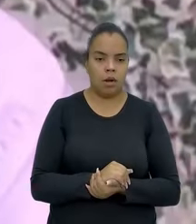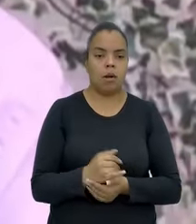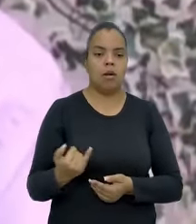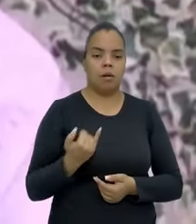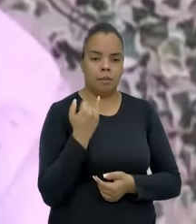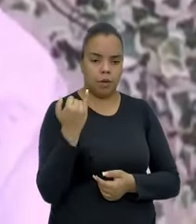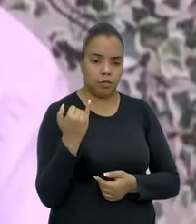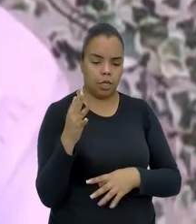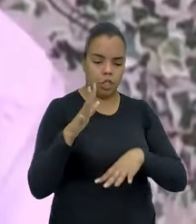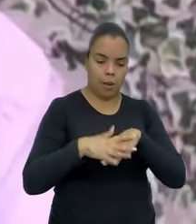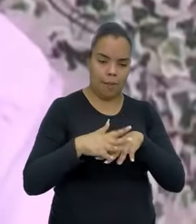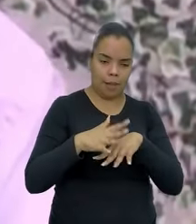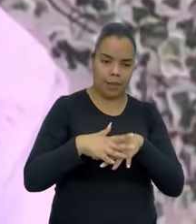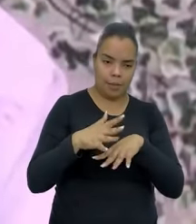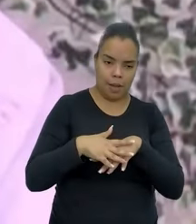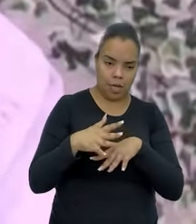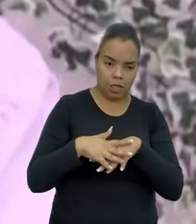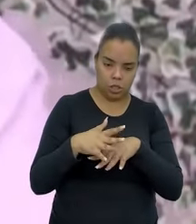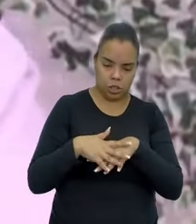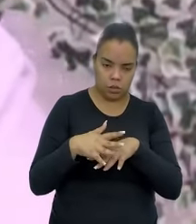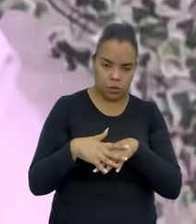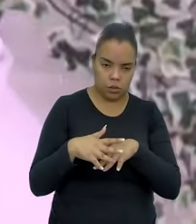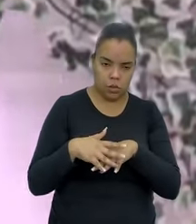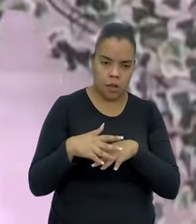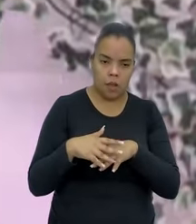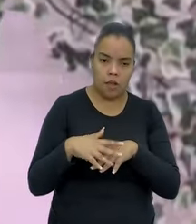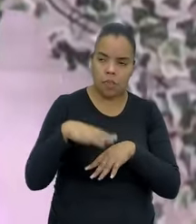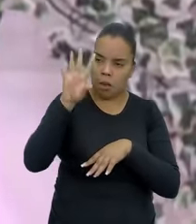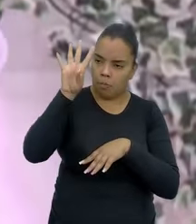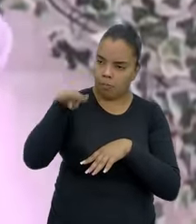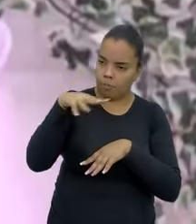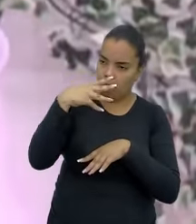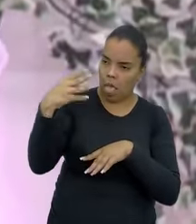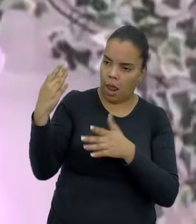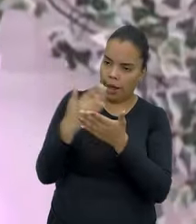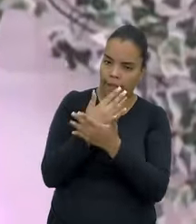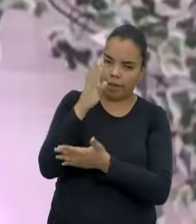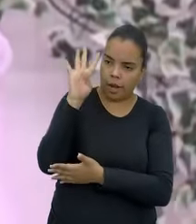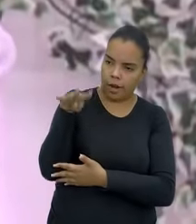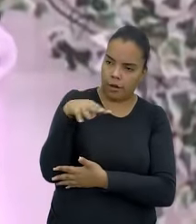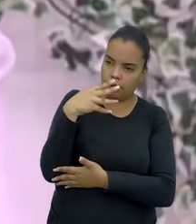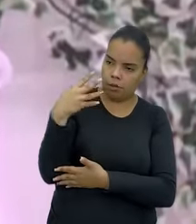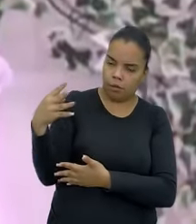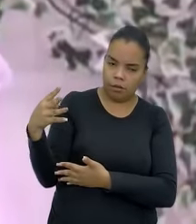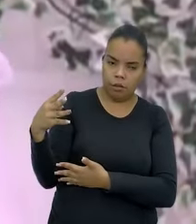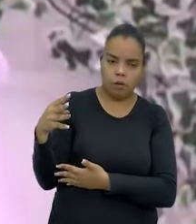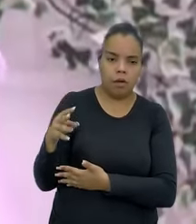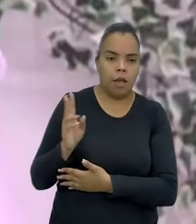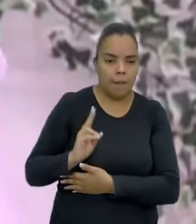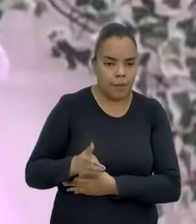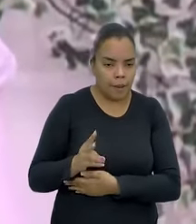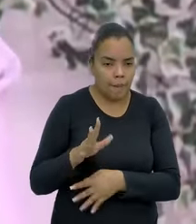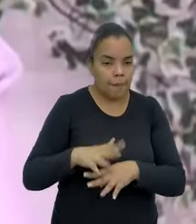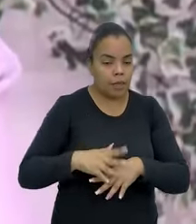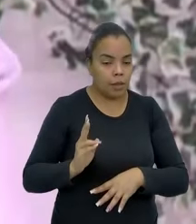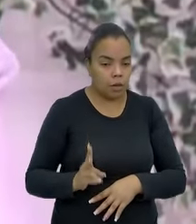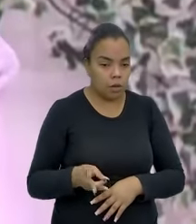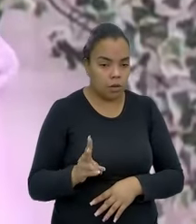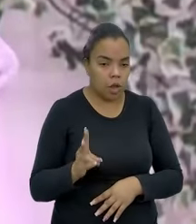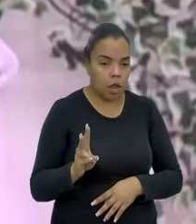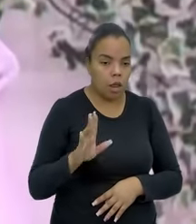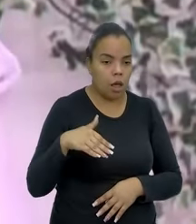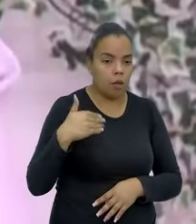a matemática discreta Ou seja a ponta. EA matemática com Tina quando nós desenhamos